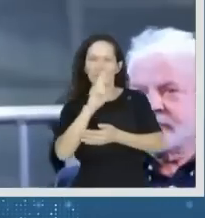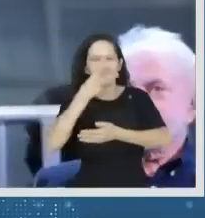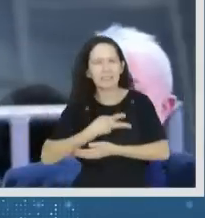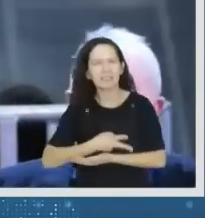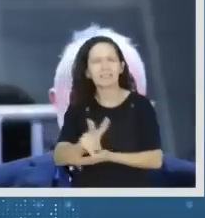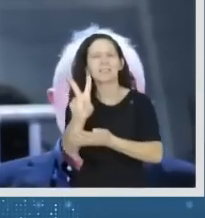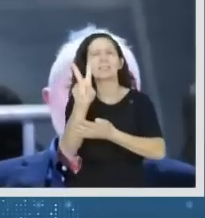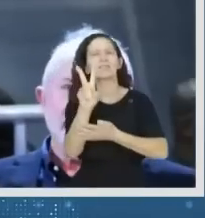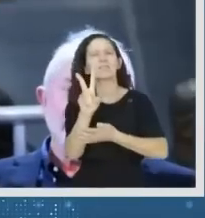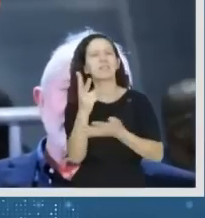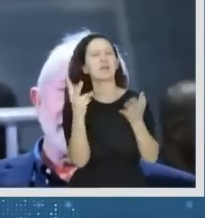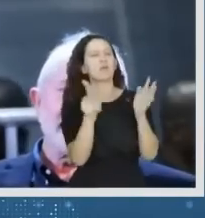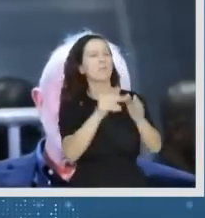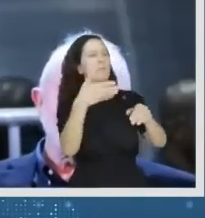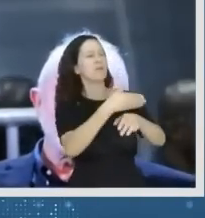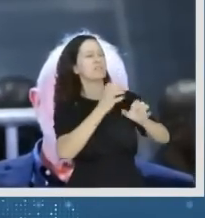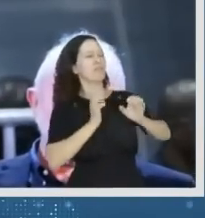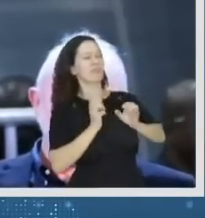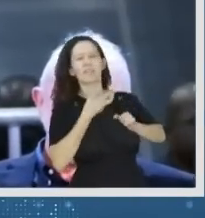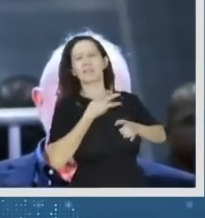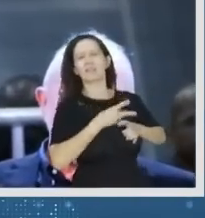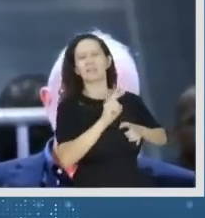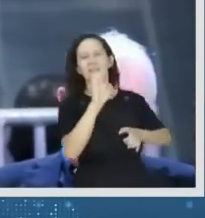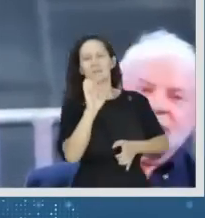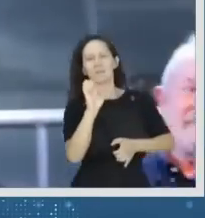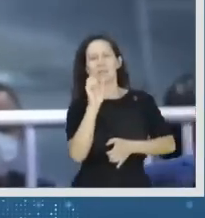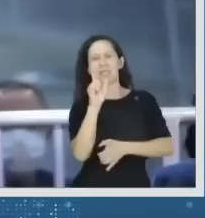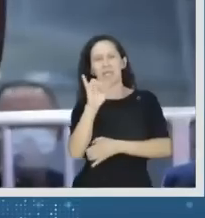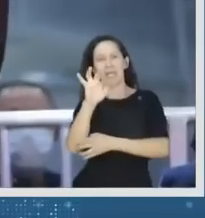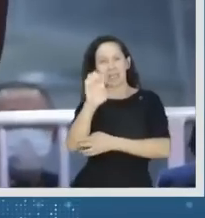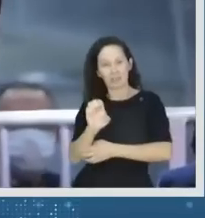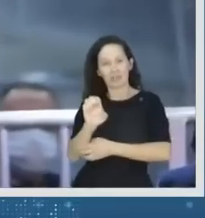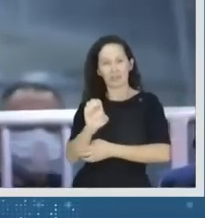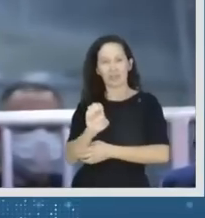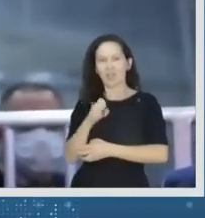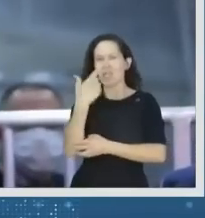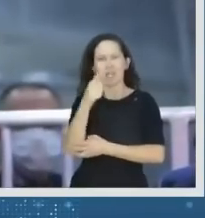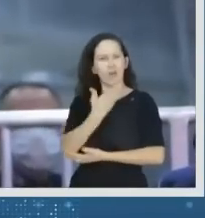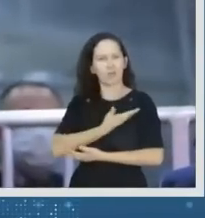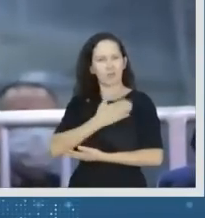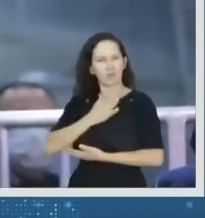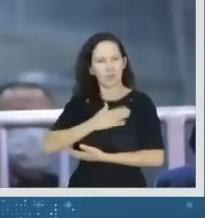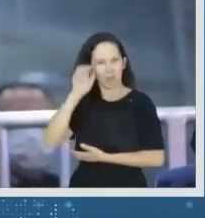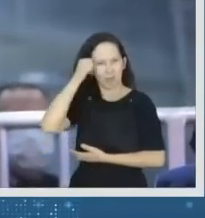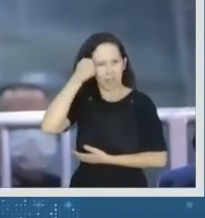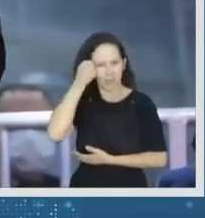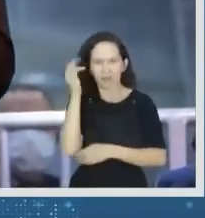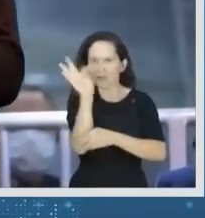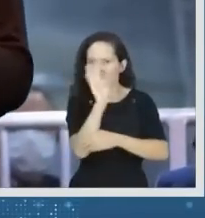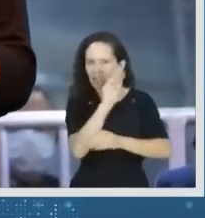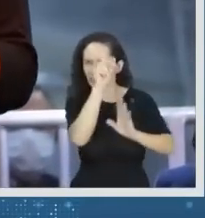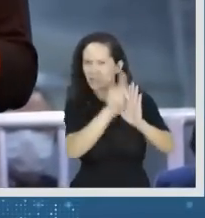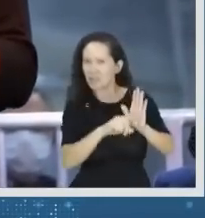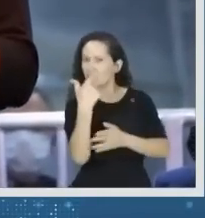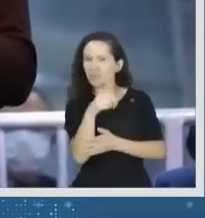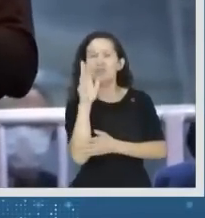Janja, está por aqui, assim como Lu Alckmin, mulher de Geraldo Alckmin. Também Ana Estela, mulher de Fernando Haddad, e